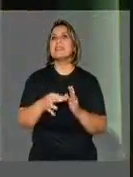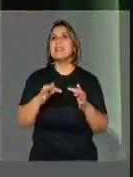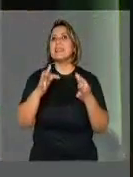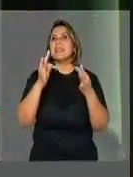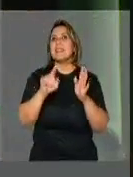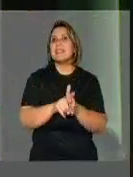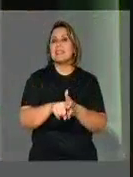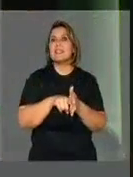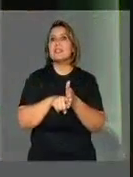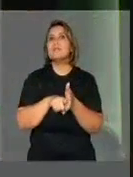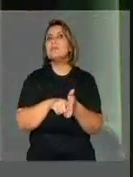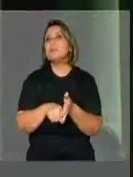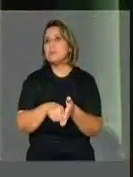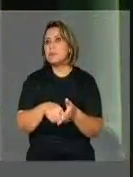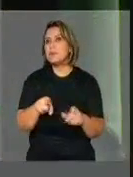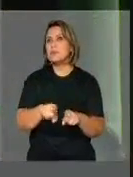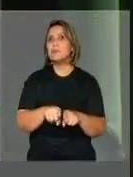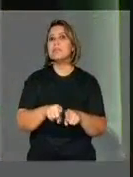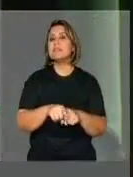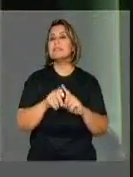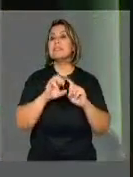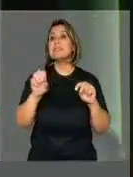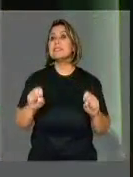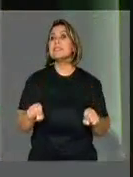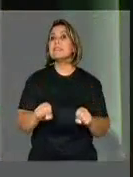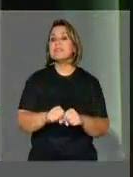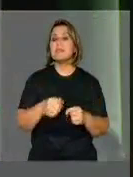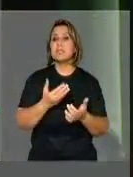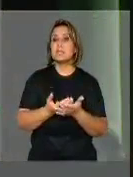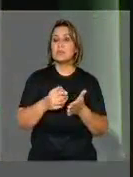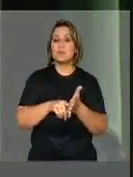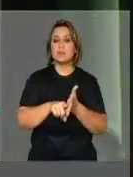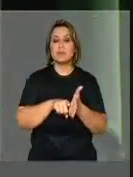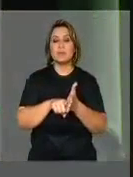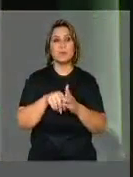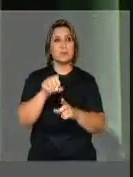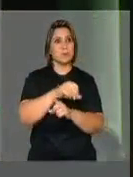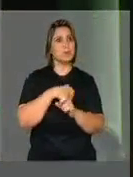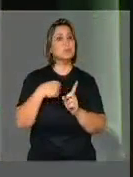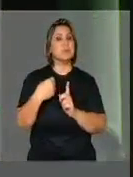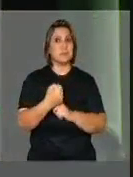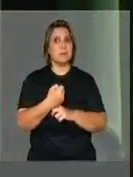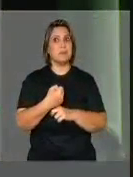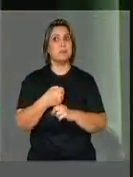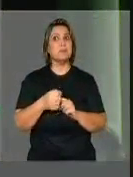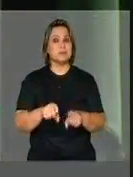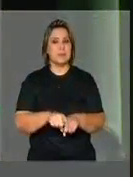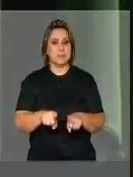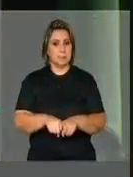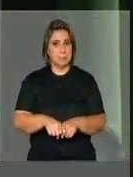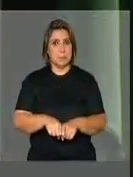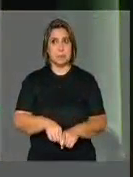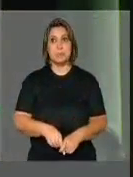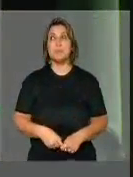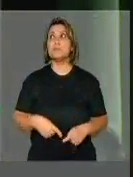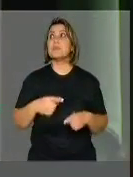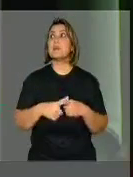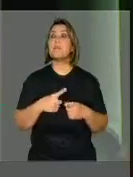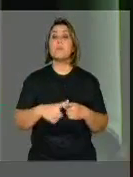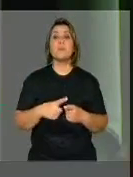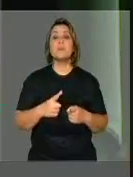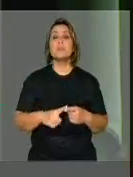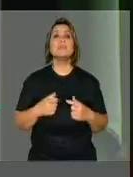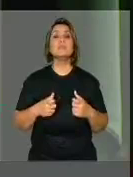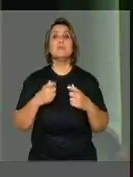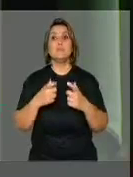de objetos e, ao mesmo tempo, sistemas de ações sociais. Digo tudo isso porque uma região